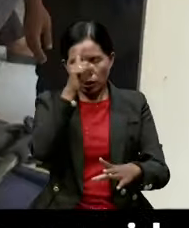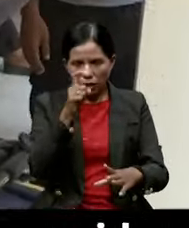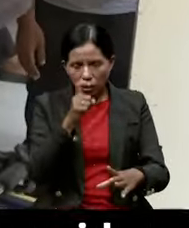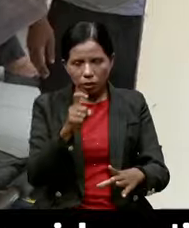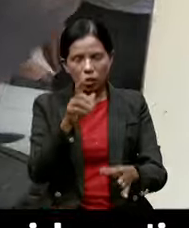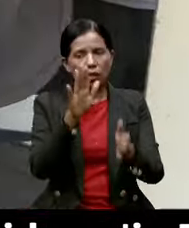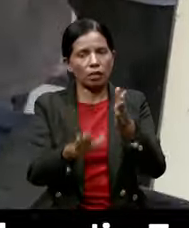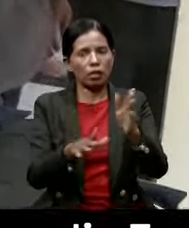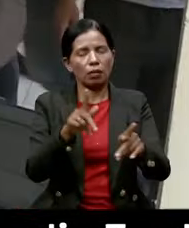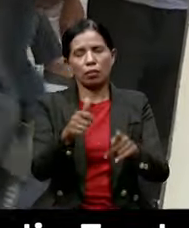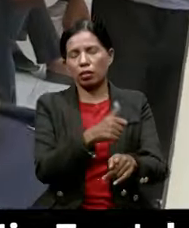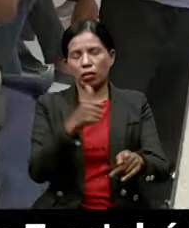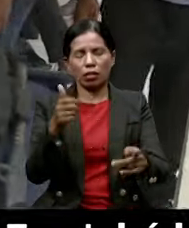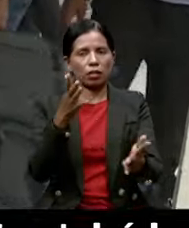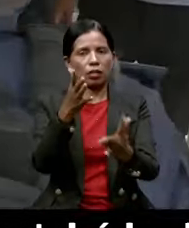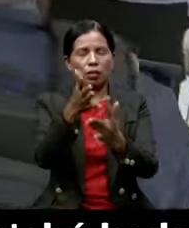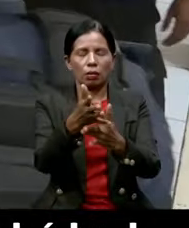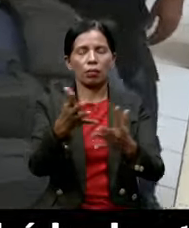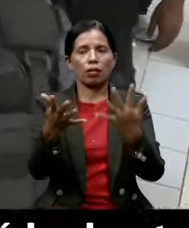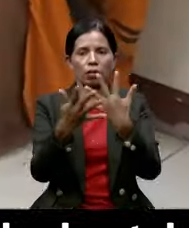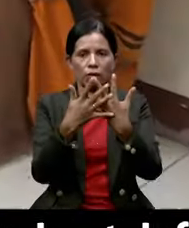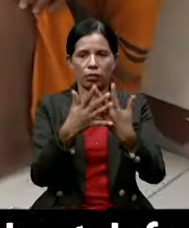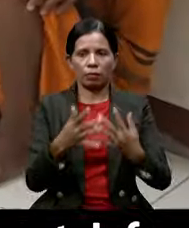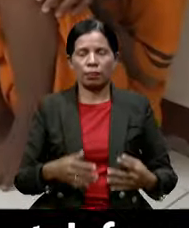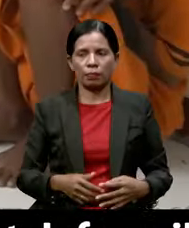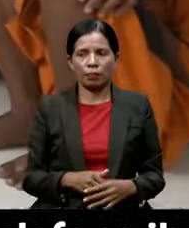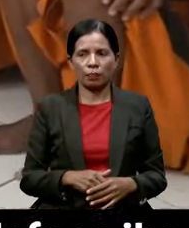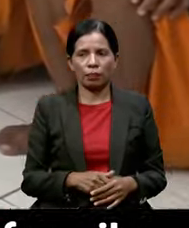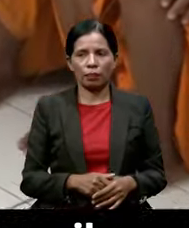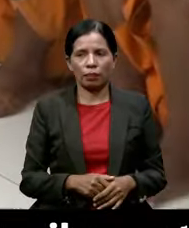arguido seluk makhetan prisão preventiva. Damian Gonçalves, Tomás Soares, GMN.